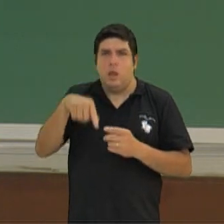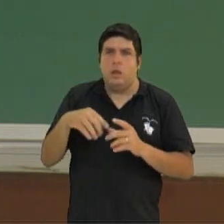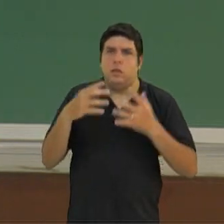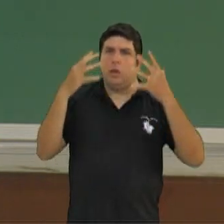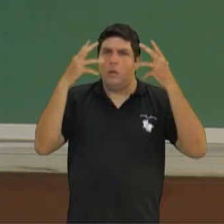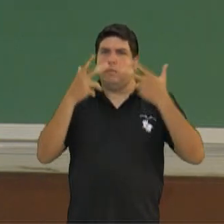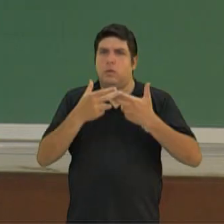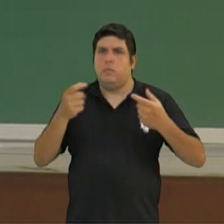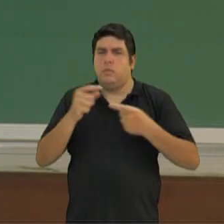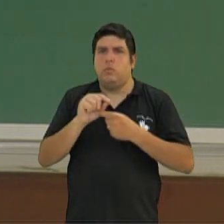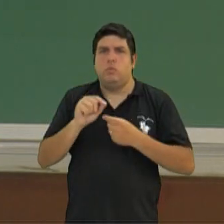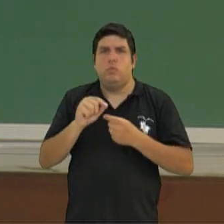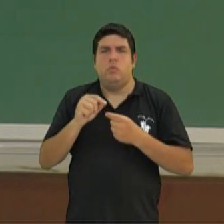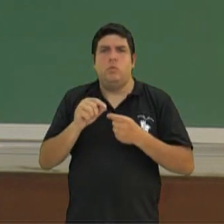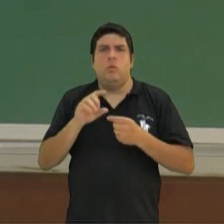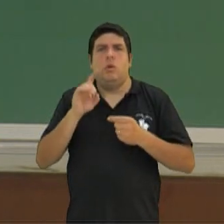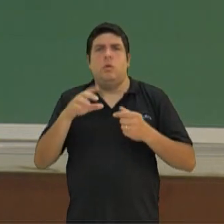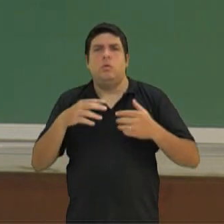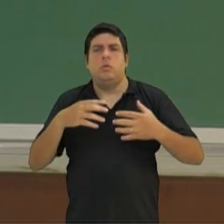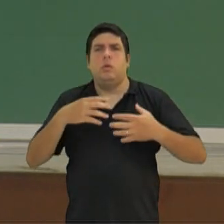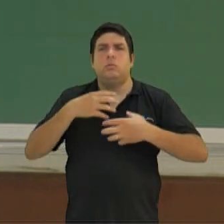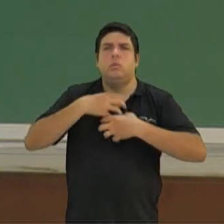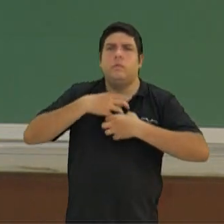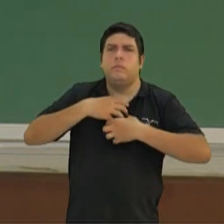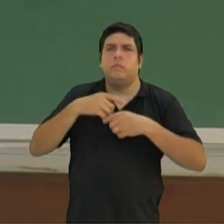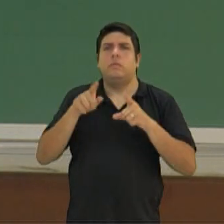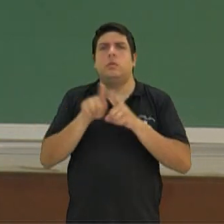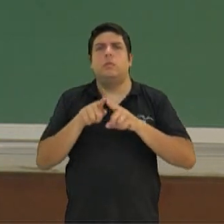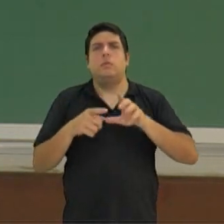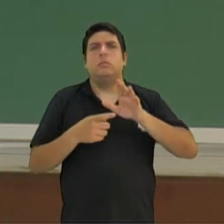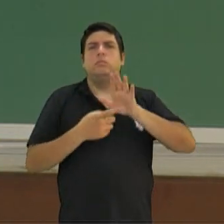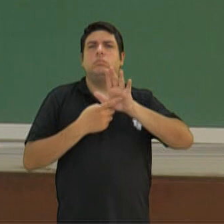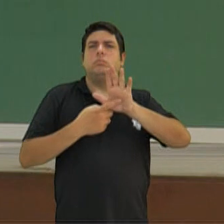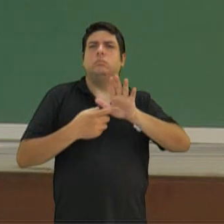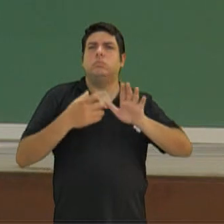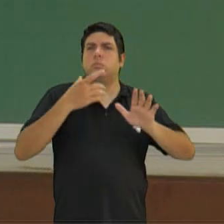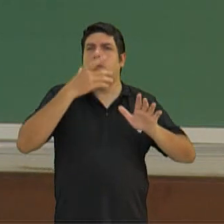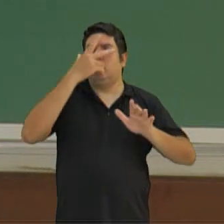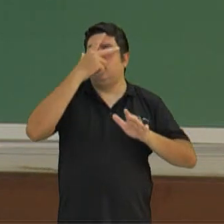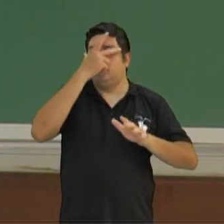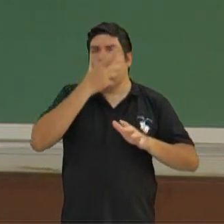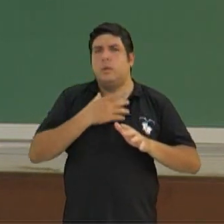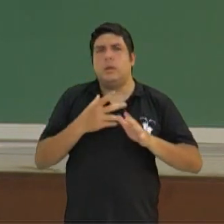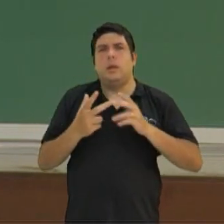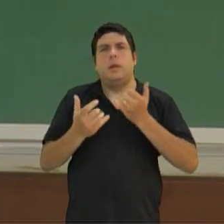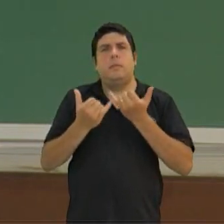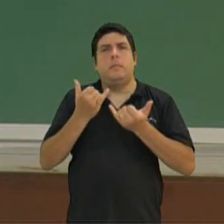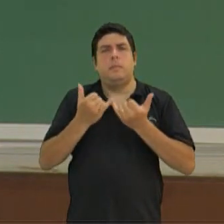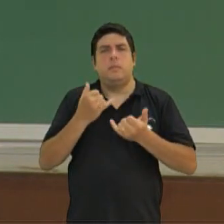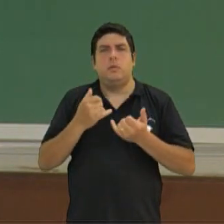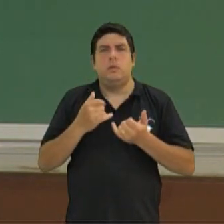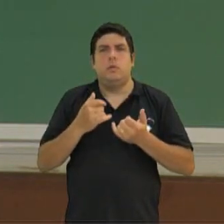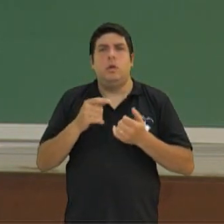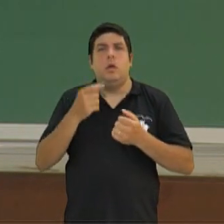vai muito além das formas e da aparência. Então é isso que representa, você olhar além daquilo